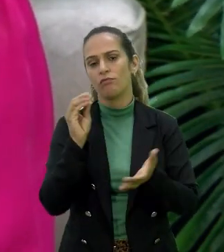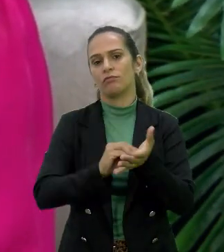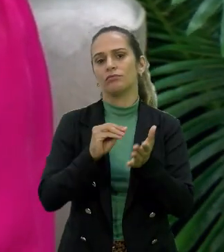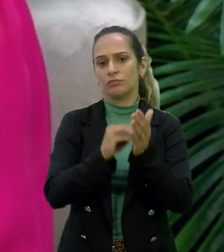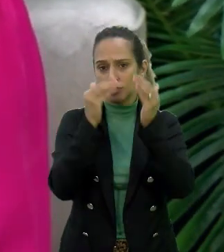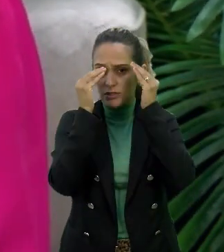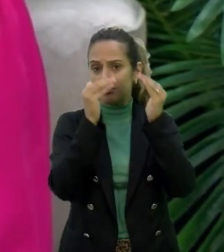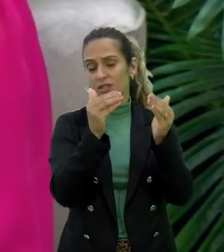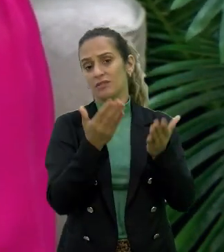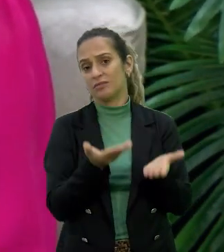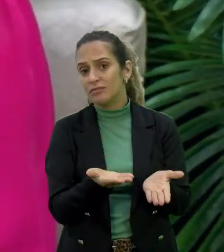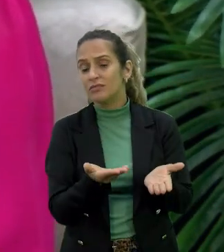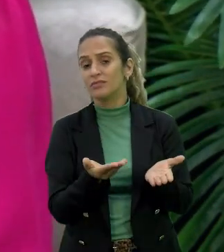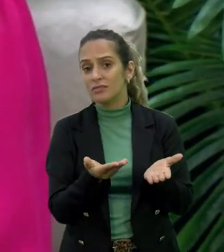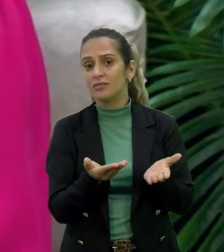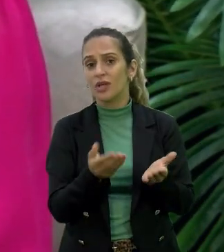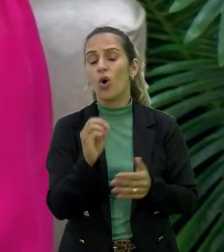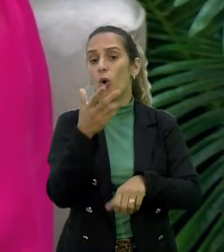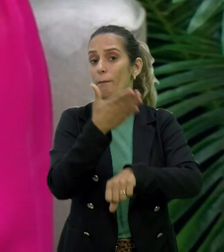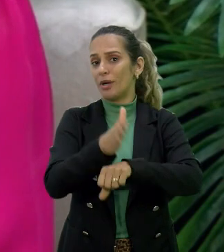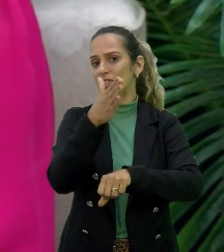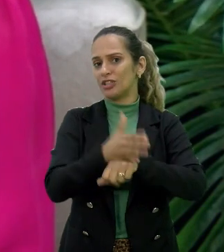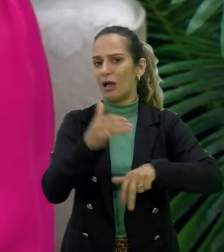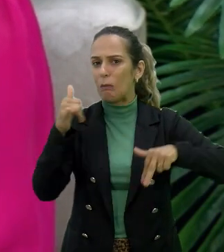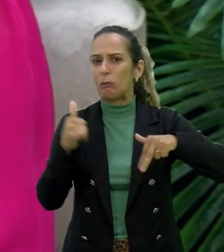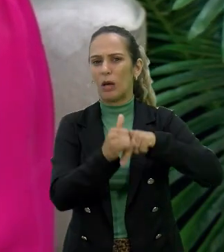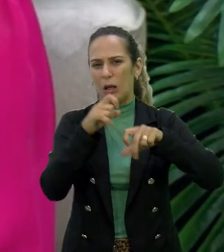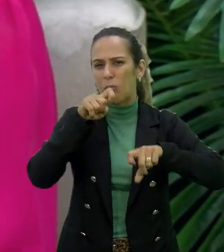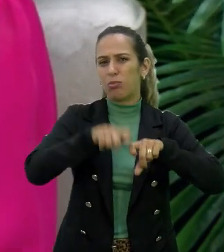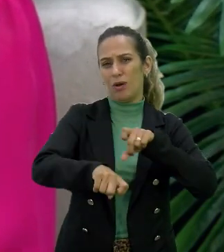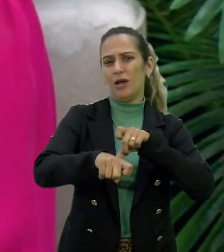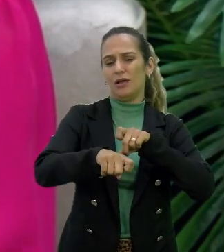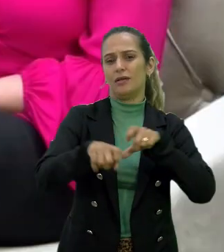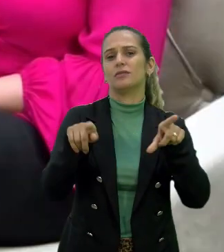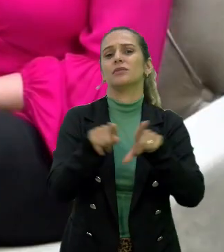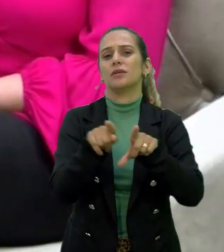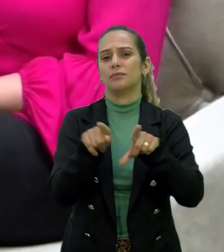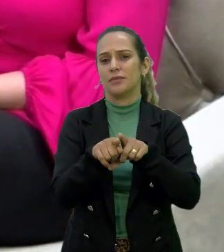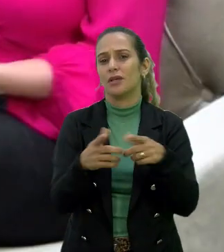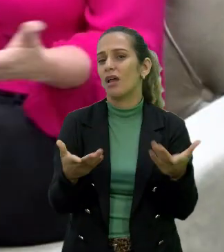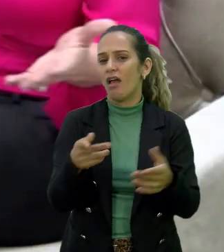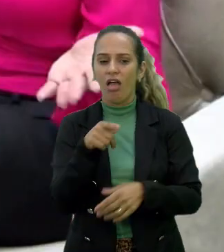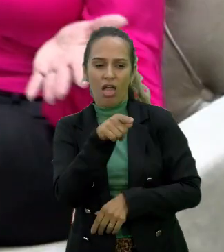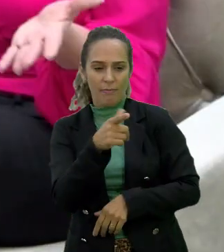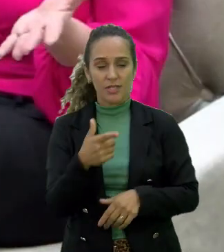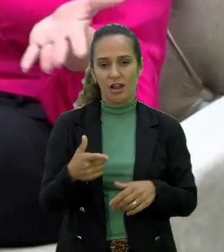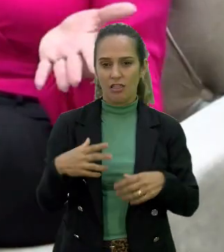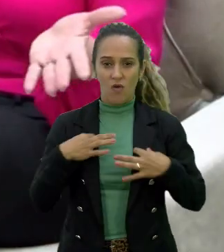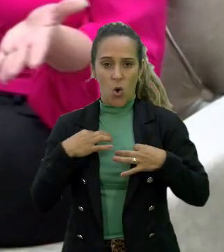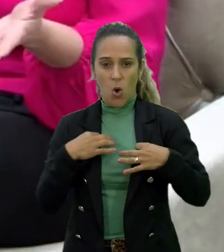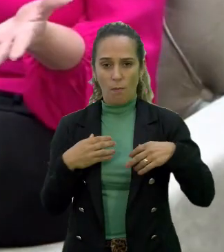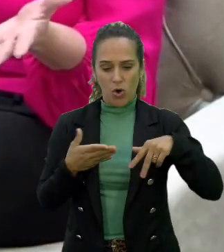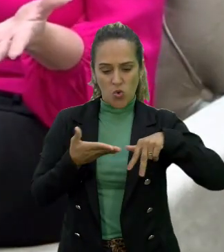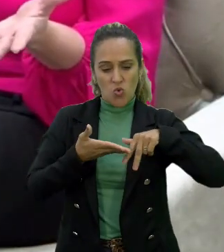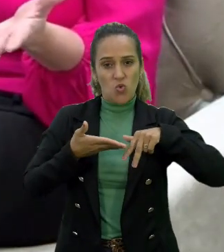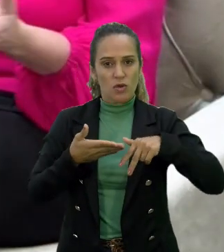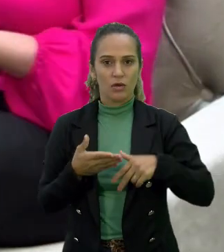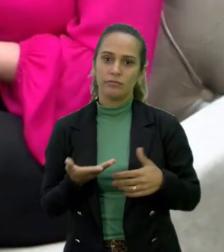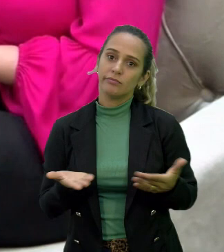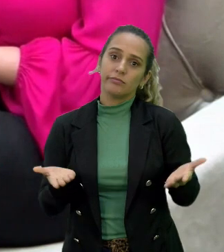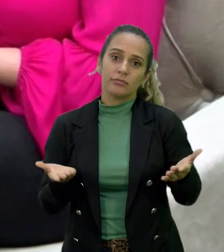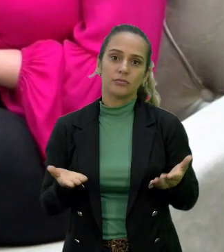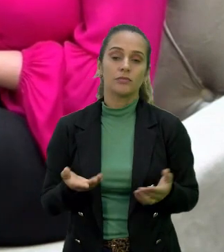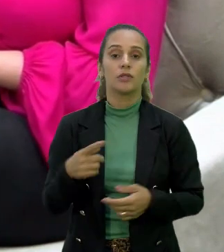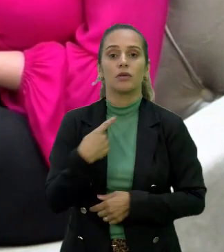desrespeitosa e até mesmo praticar violência sexual contra mulher e depois ela ligando ah mas ela tava vestida assim ou não